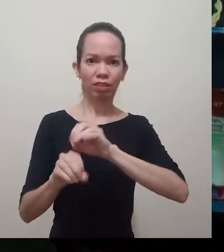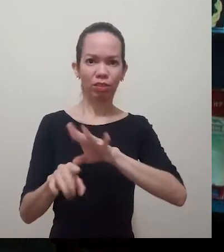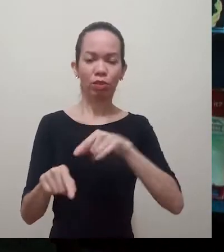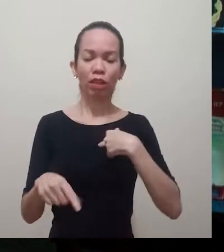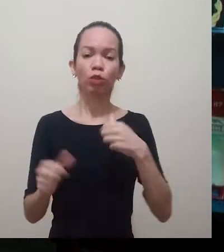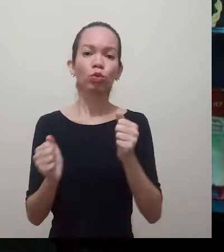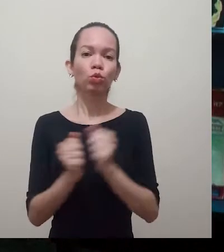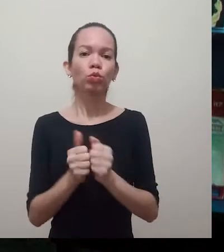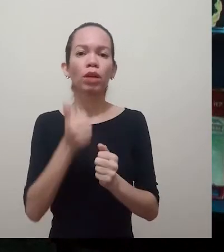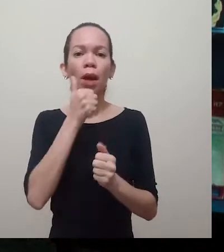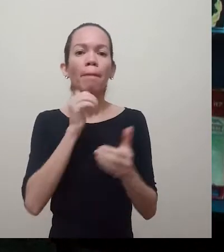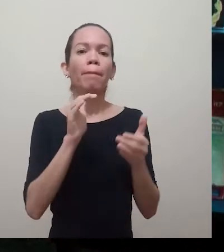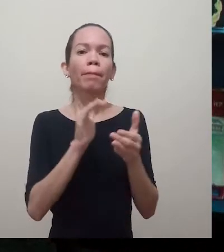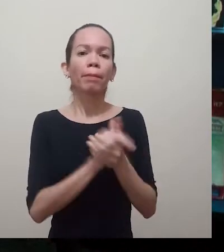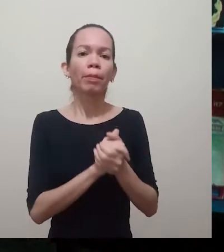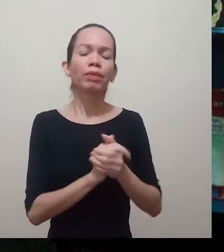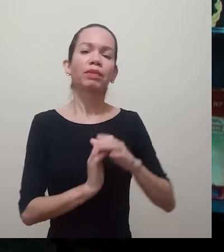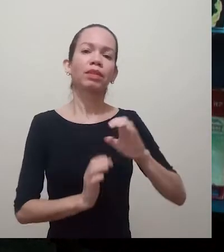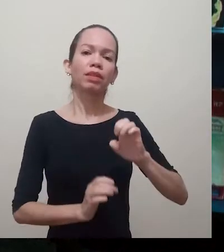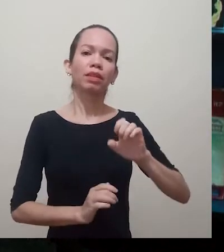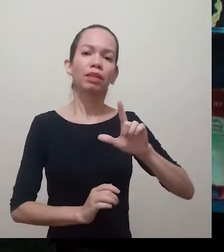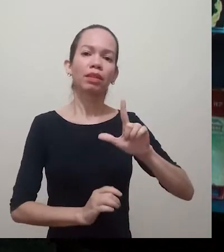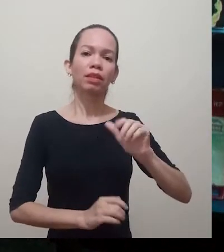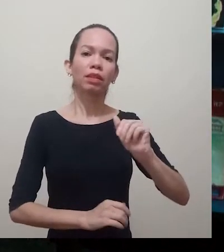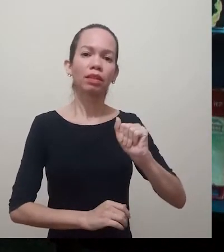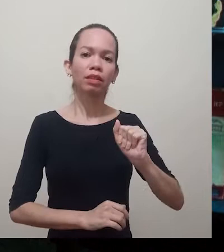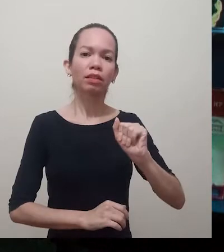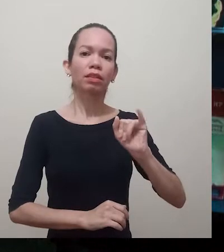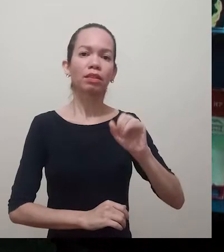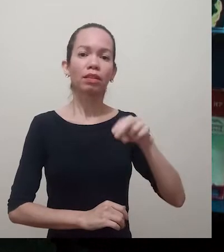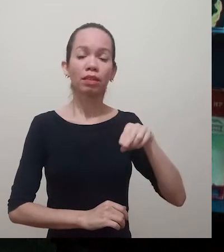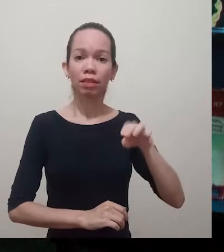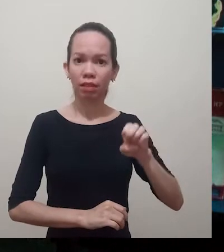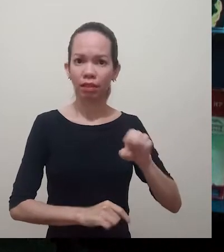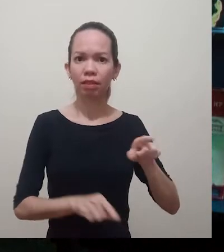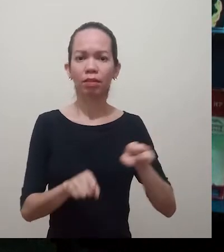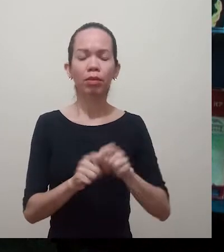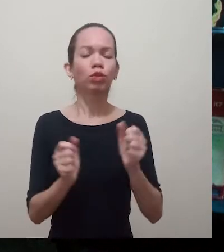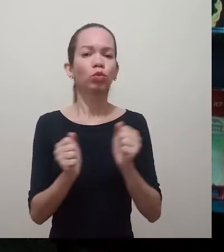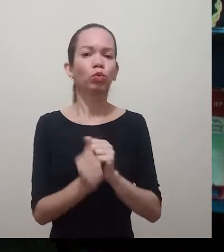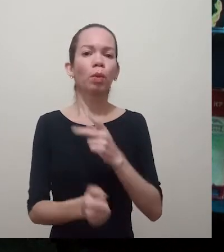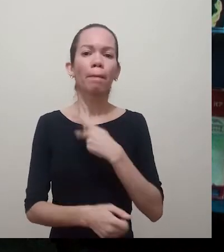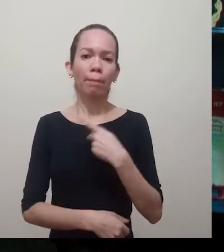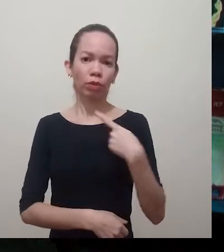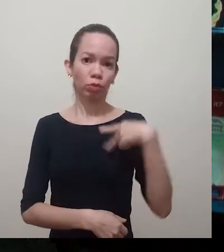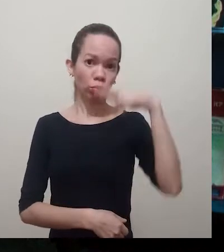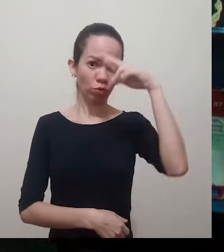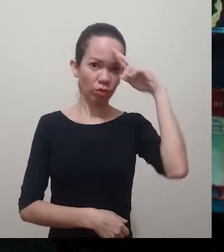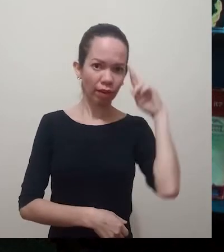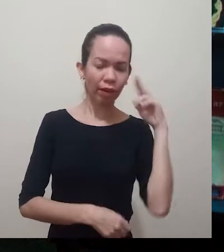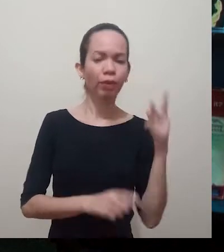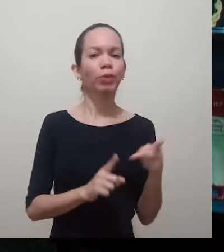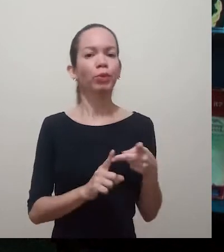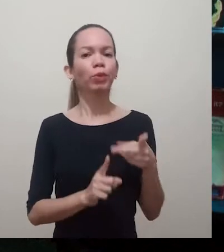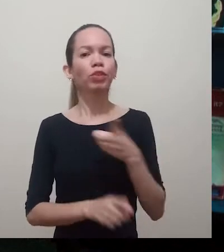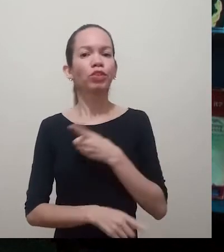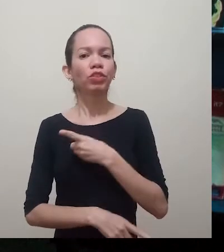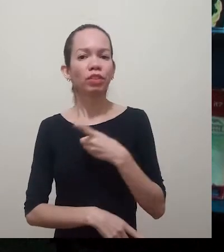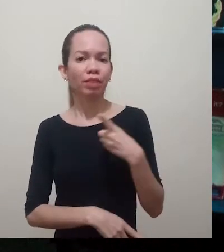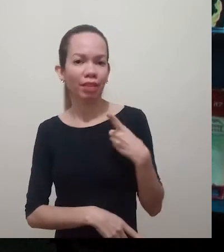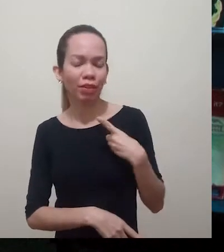estamos junto o que é mais irmãos com pastor rogério com o diácono marcelo